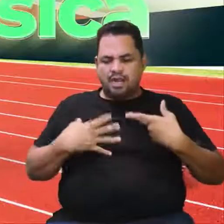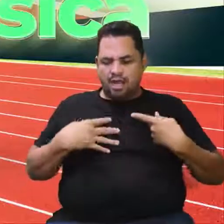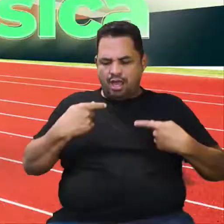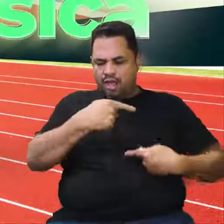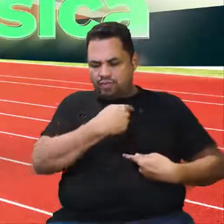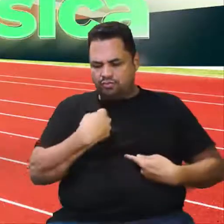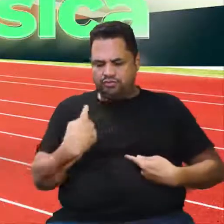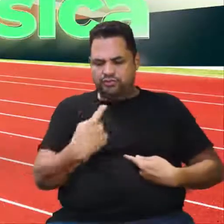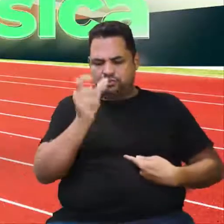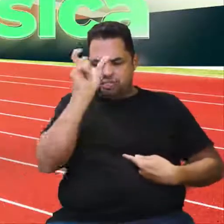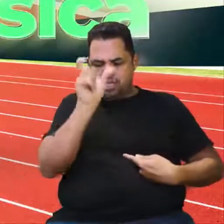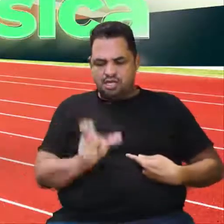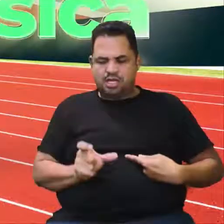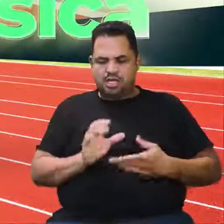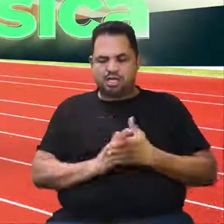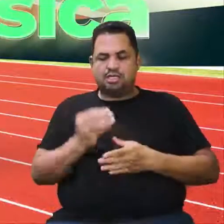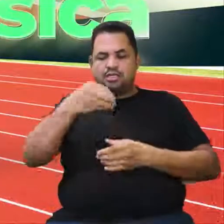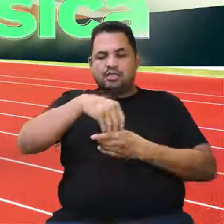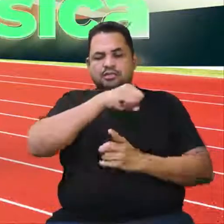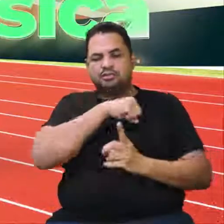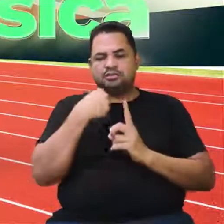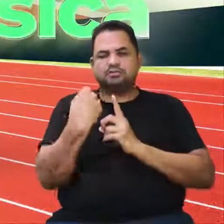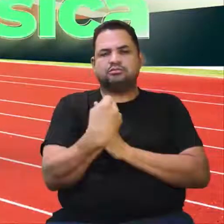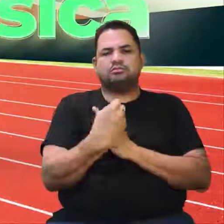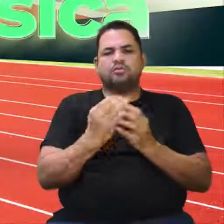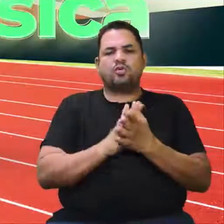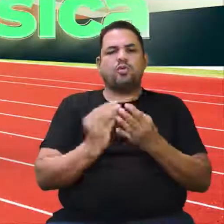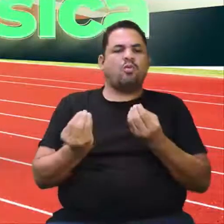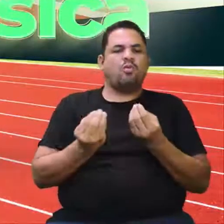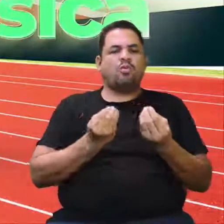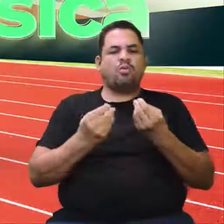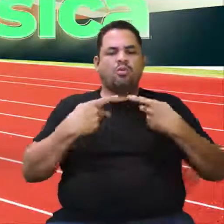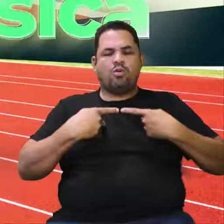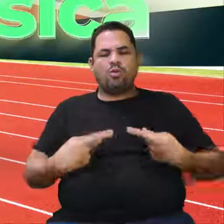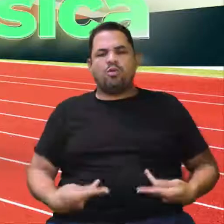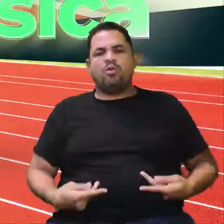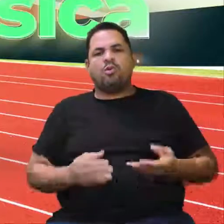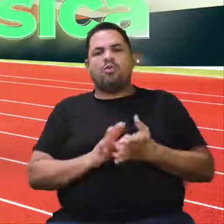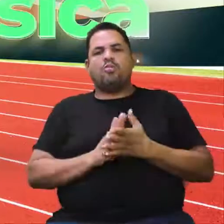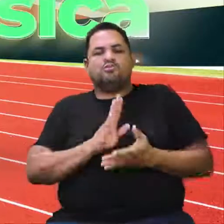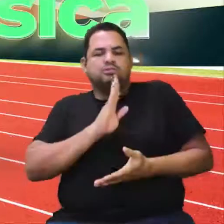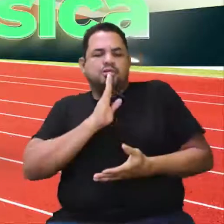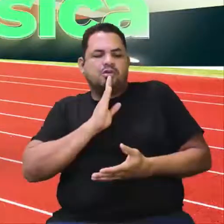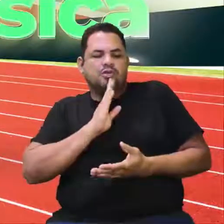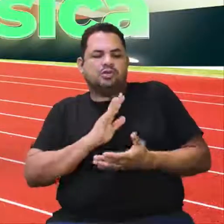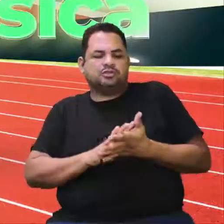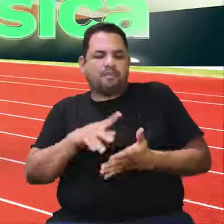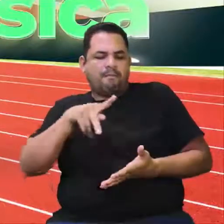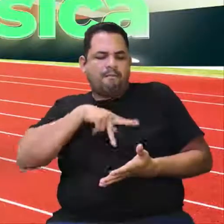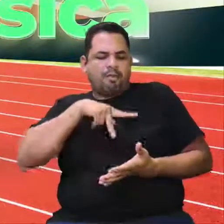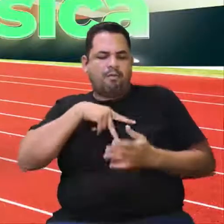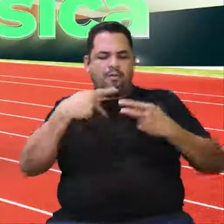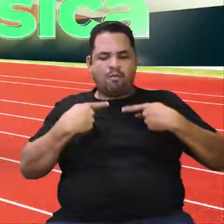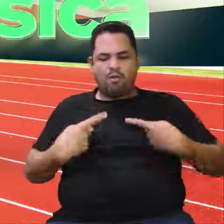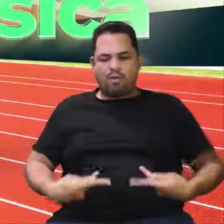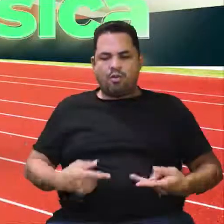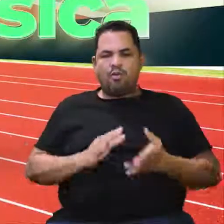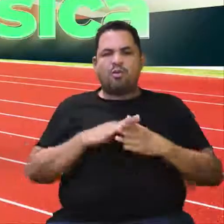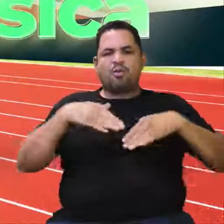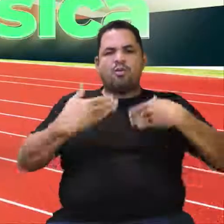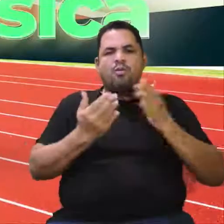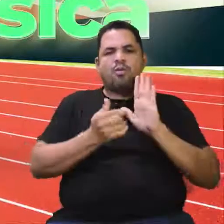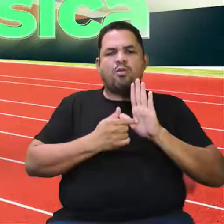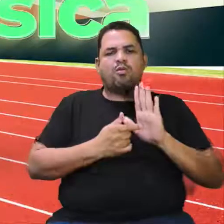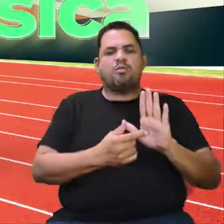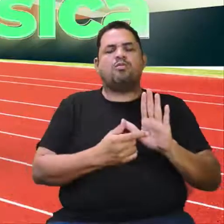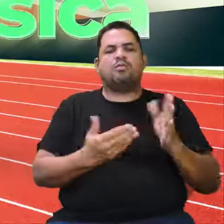meio social, como que você está colocando esse seu corpo, como que você reconhece esse seu corpo, qual que é a representação